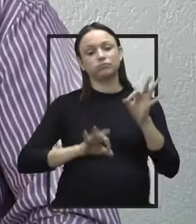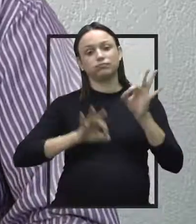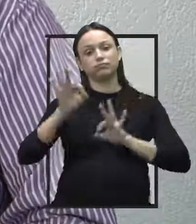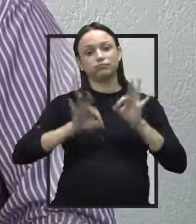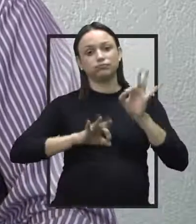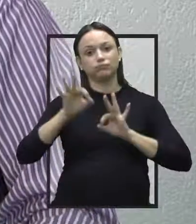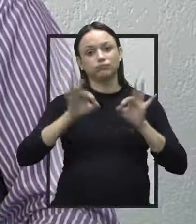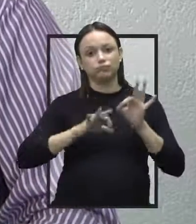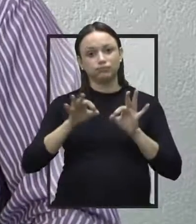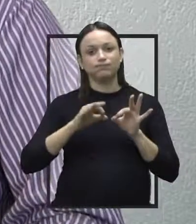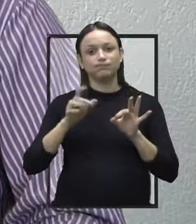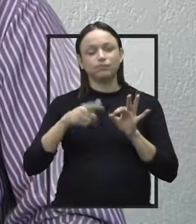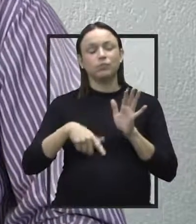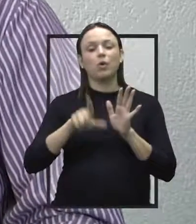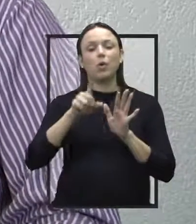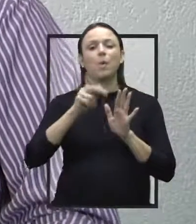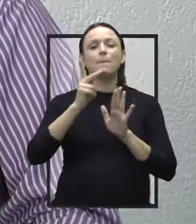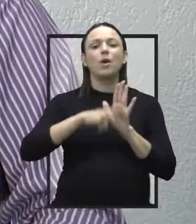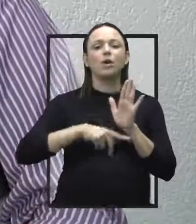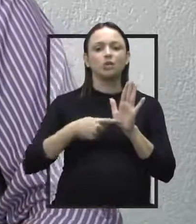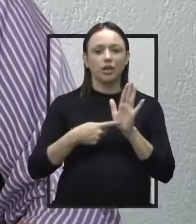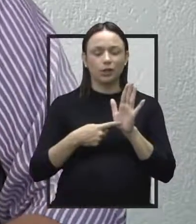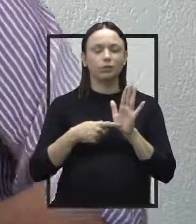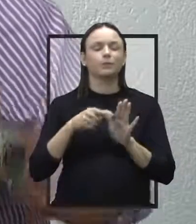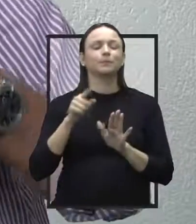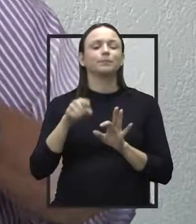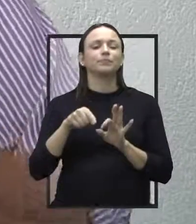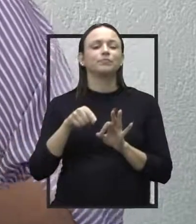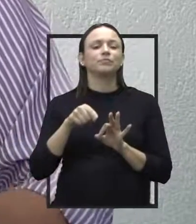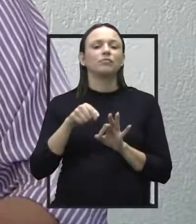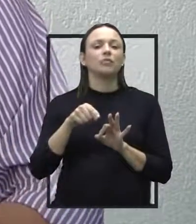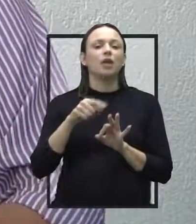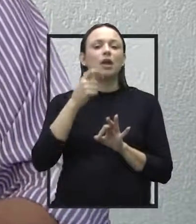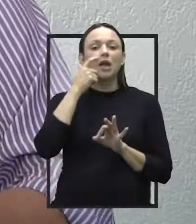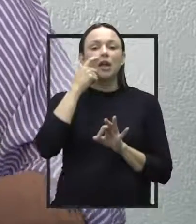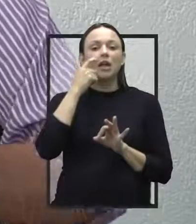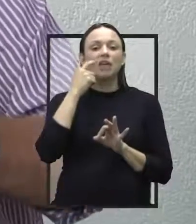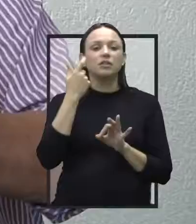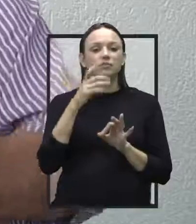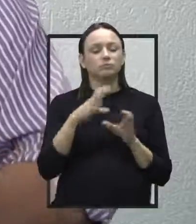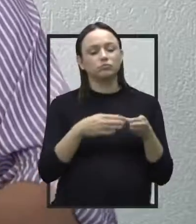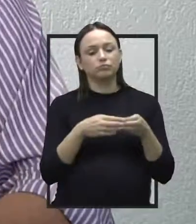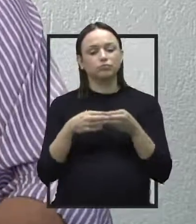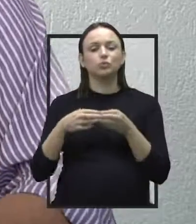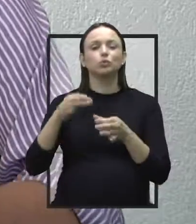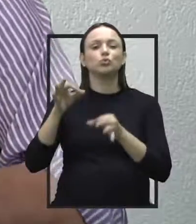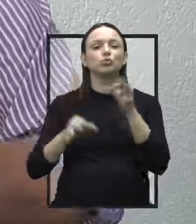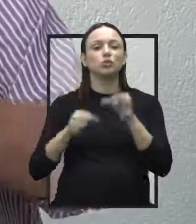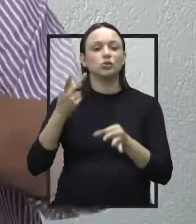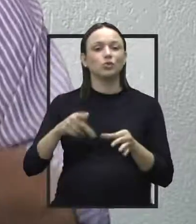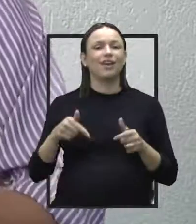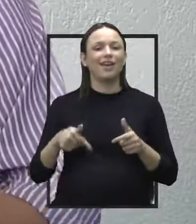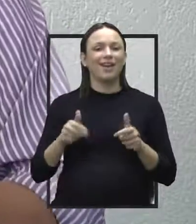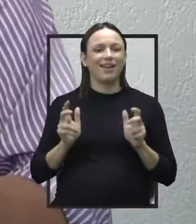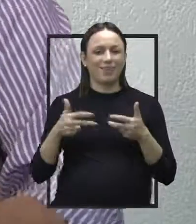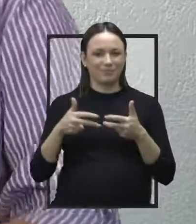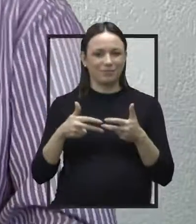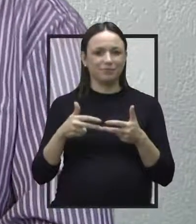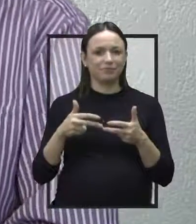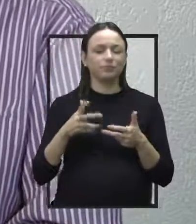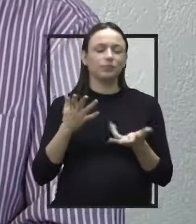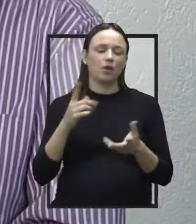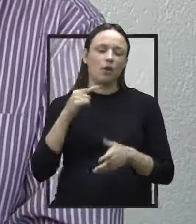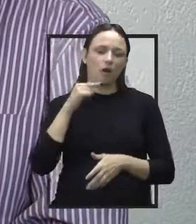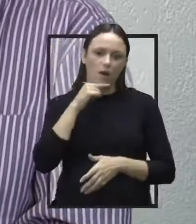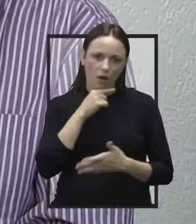elaboramos um anteprojeto e depois submetemos ao Departamento Jurídico da Câmara, que é óbvio, tudo aquilo